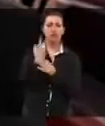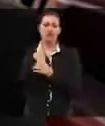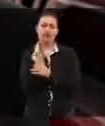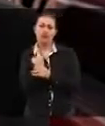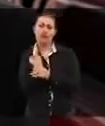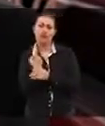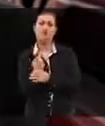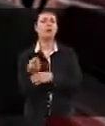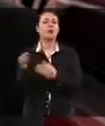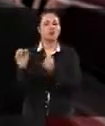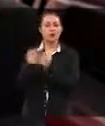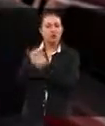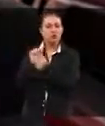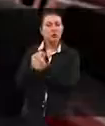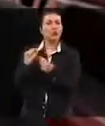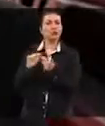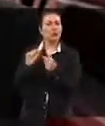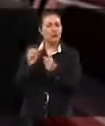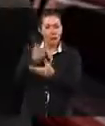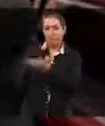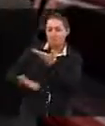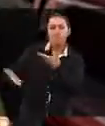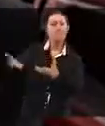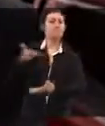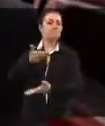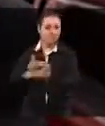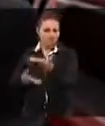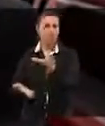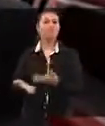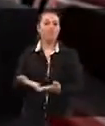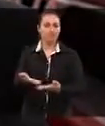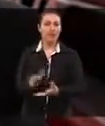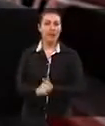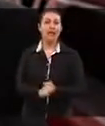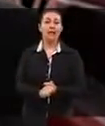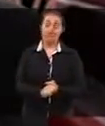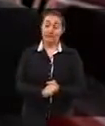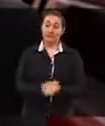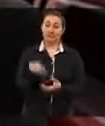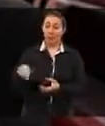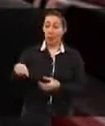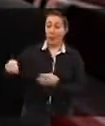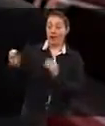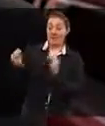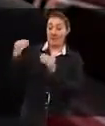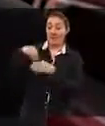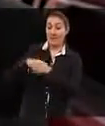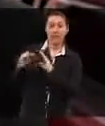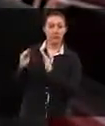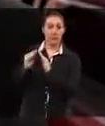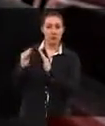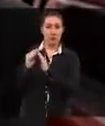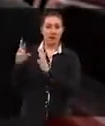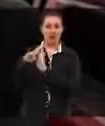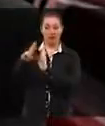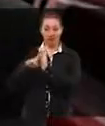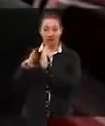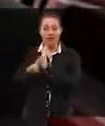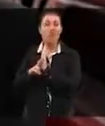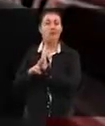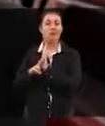frutinhas no liquidificador para a mamãe, vamos ajudar, vamos preparar um alimento, né? Então, fazer essa preparação,